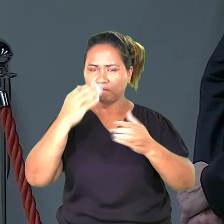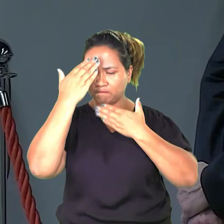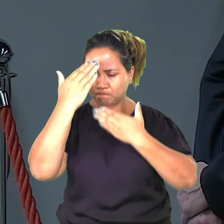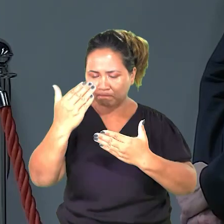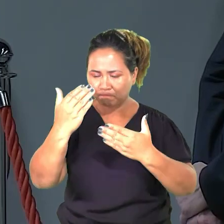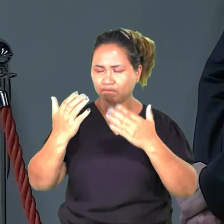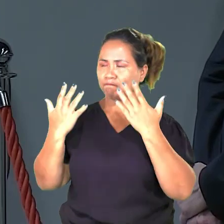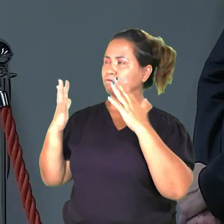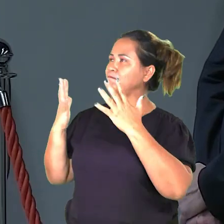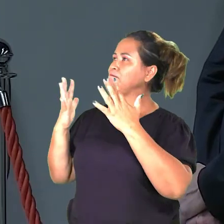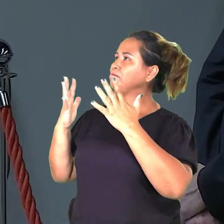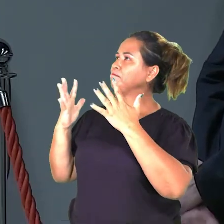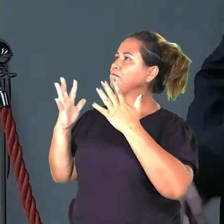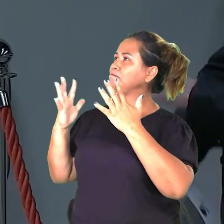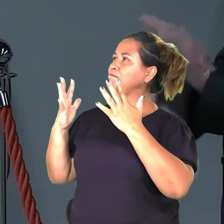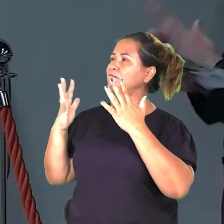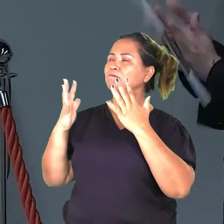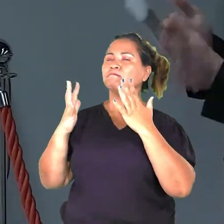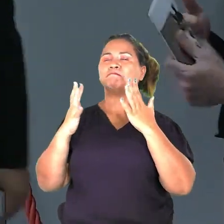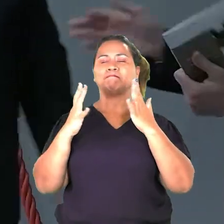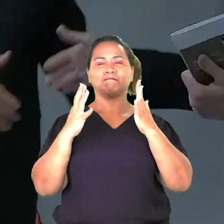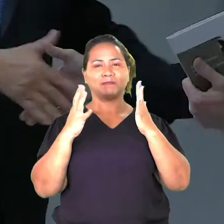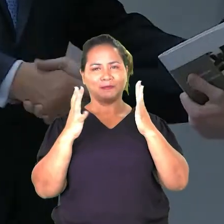Galizia. Muitíssimo obrigado a todos.